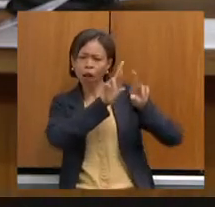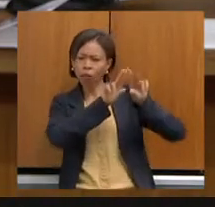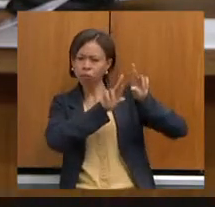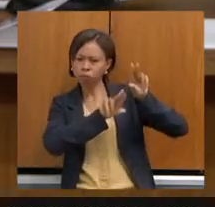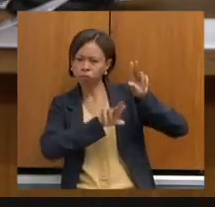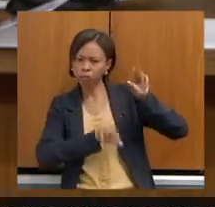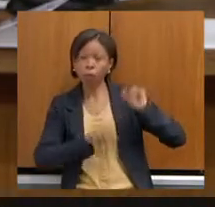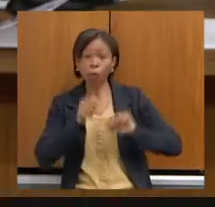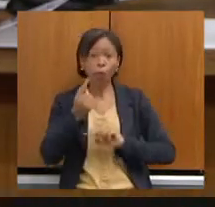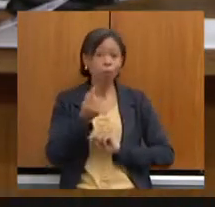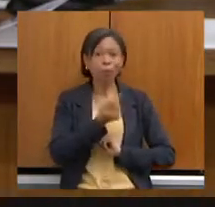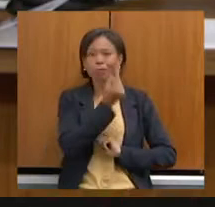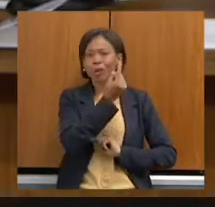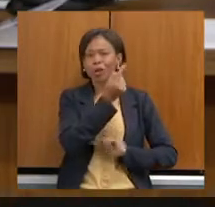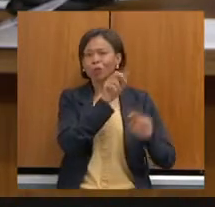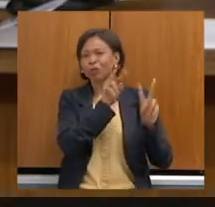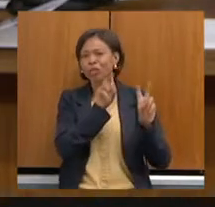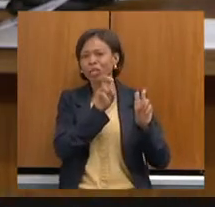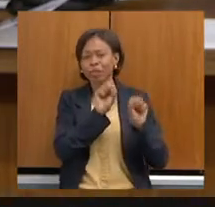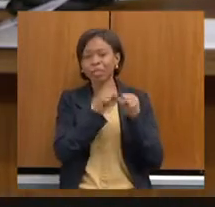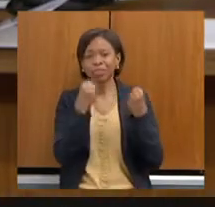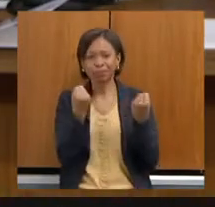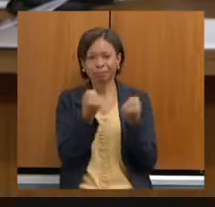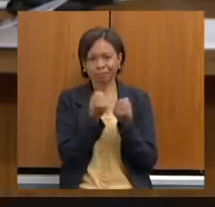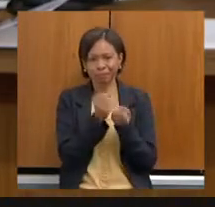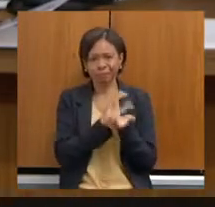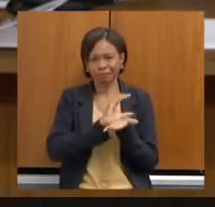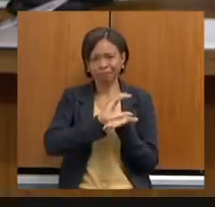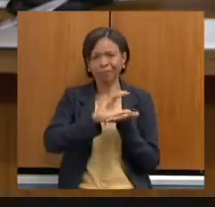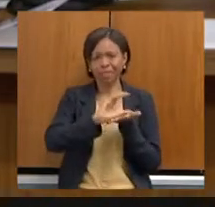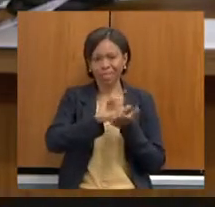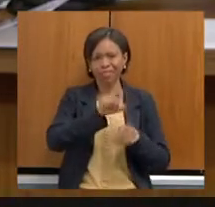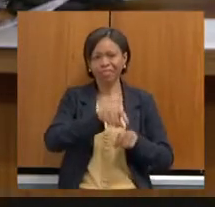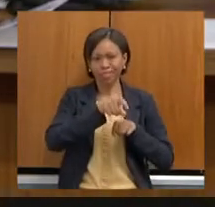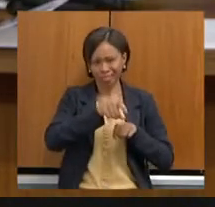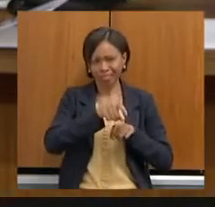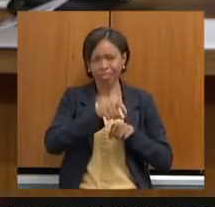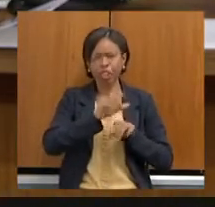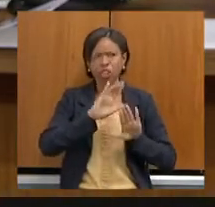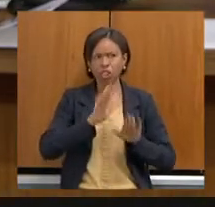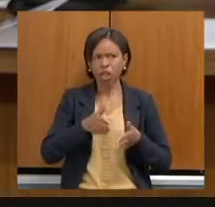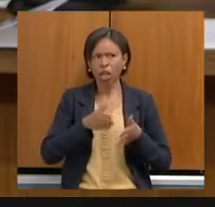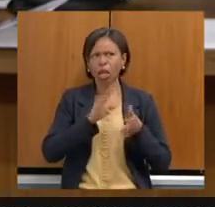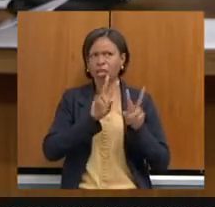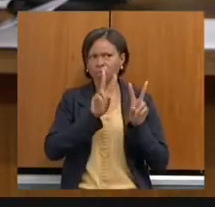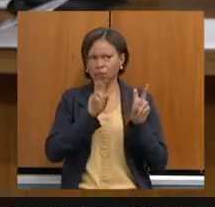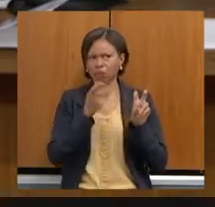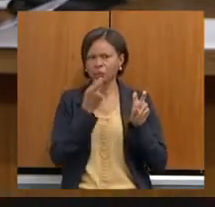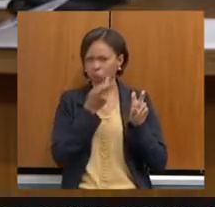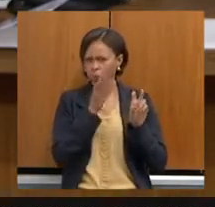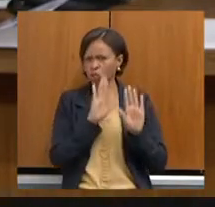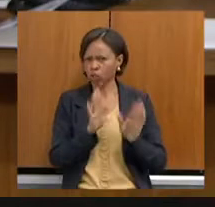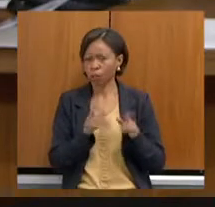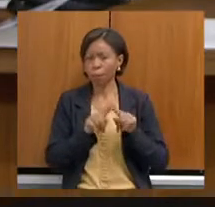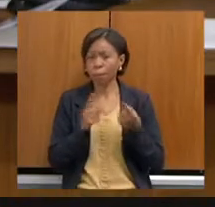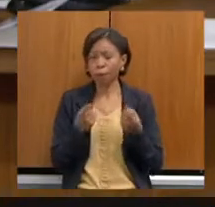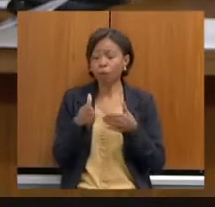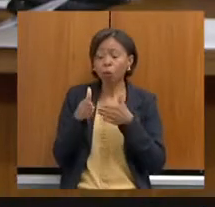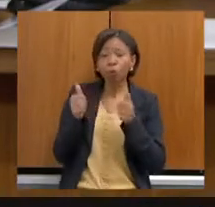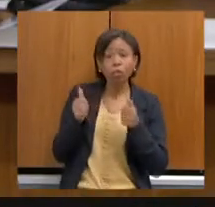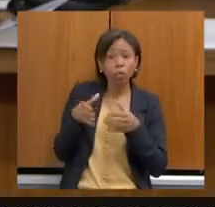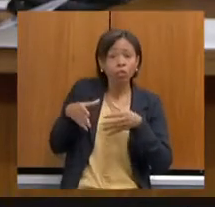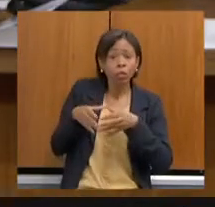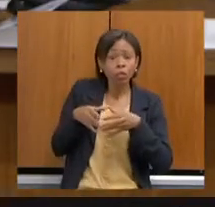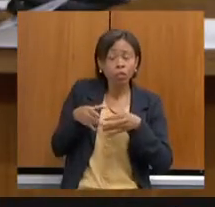foi o seminário de crédito agrícola onde foi isso foi falado dentro dos outros Mas eu vou pedir a equipe que faça